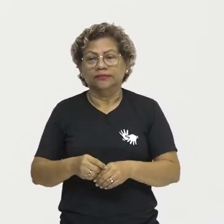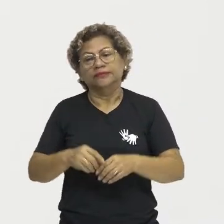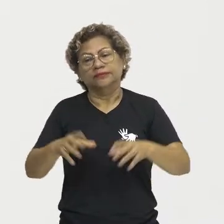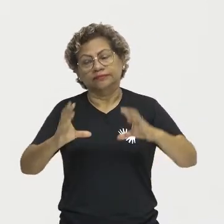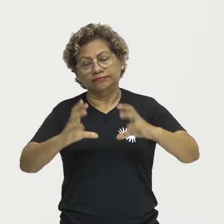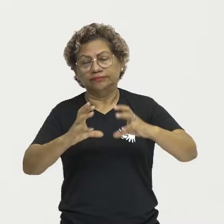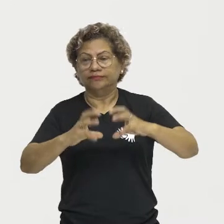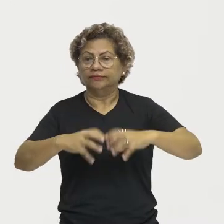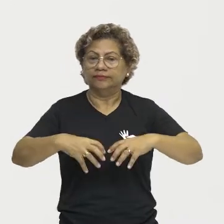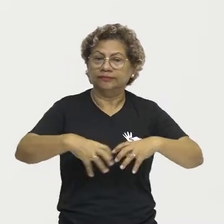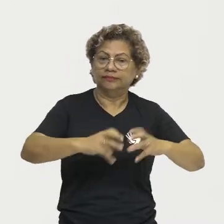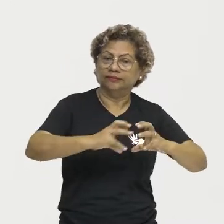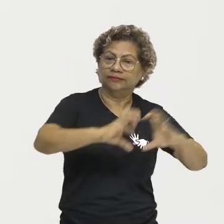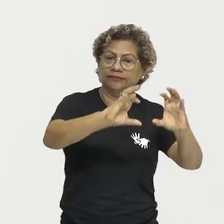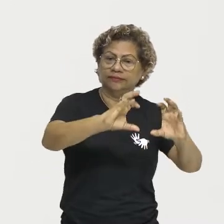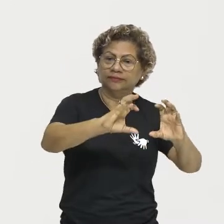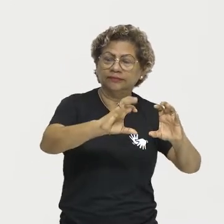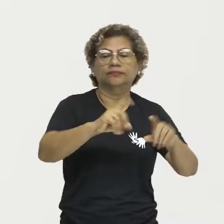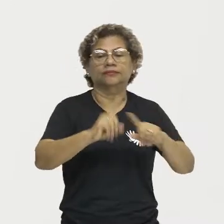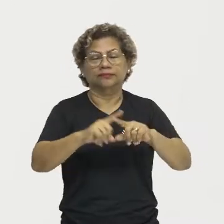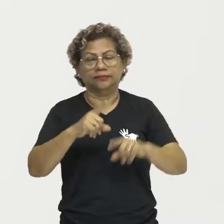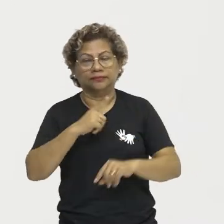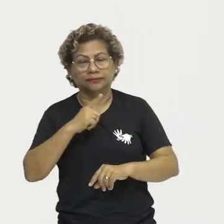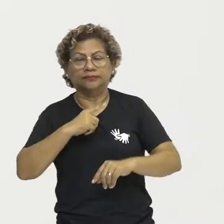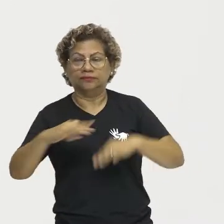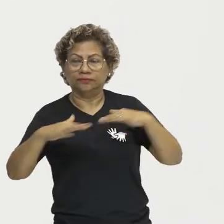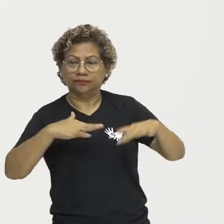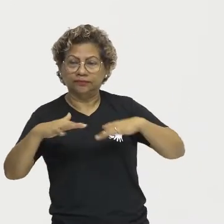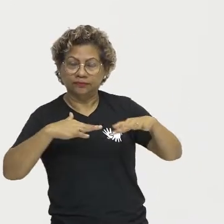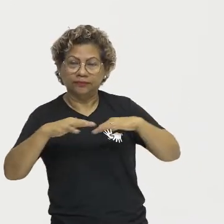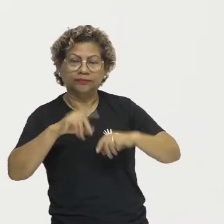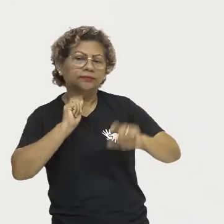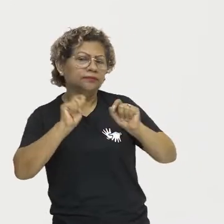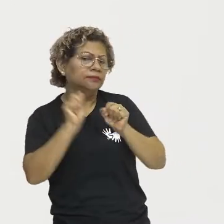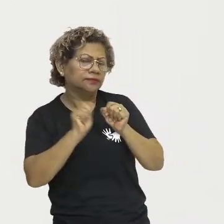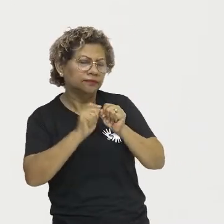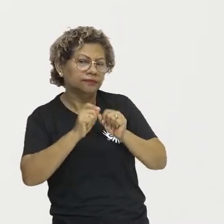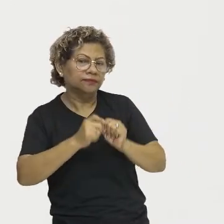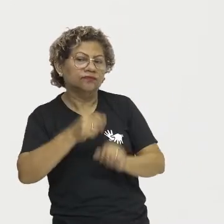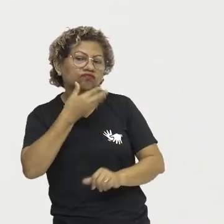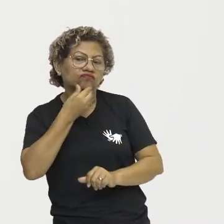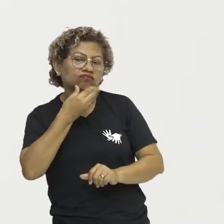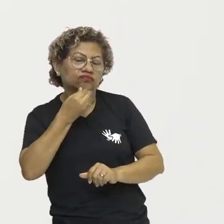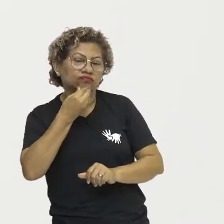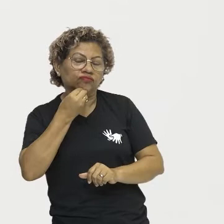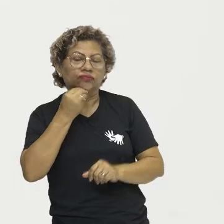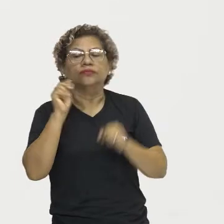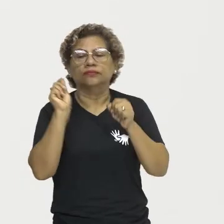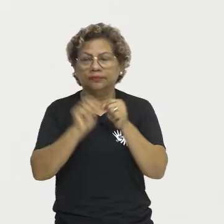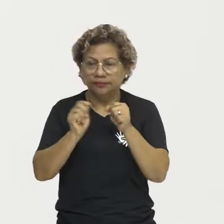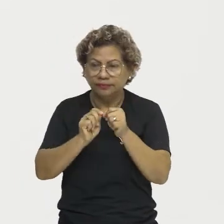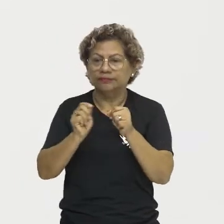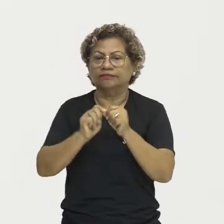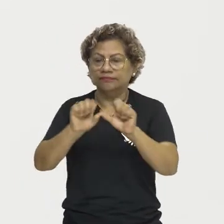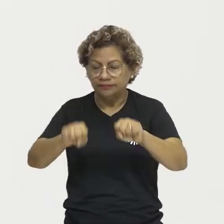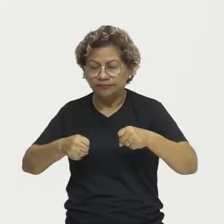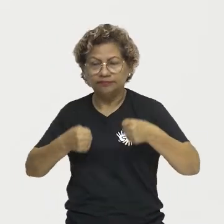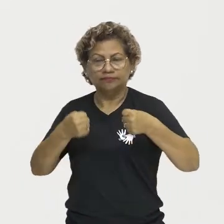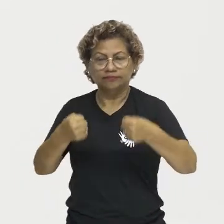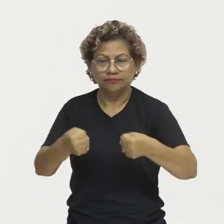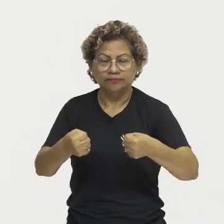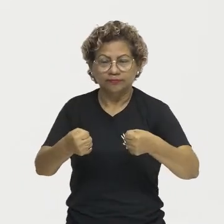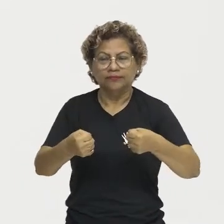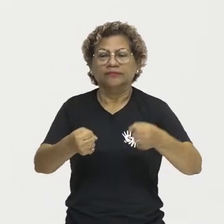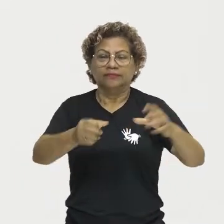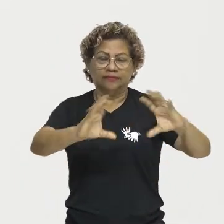por causa do chute. Isso é um conceito aí bastante intuitivo mesmo, né? É lógico que eu tenho que aplicar uma força sobre um corpo para